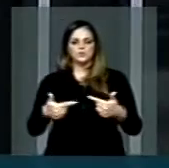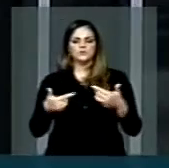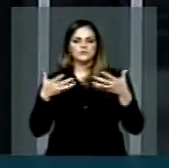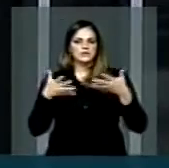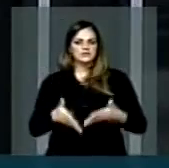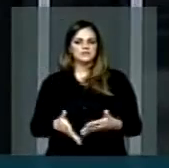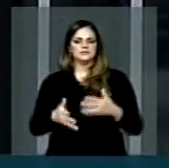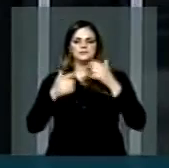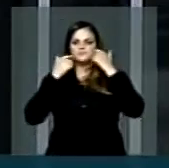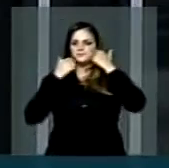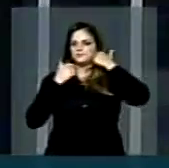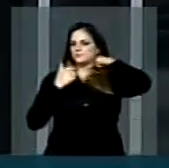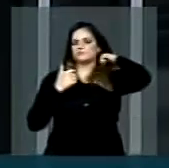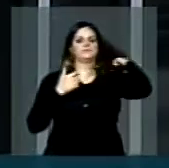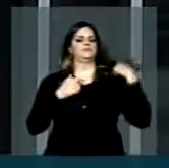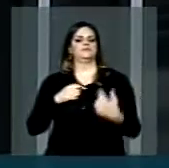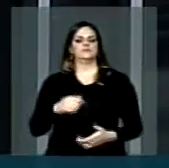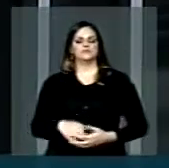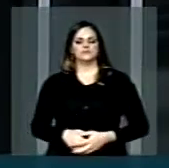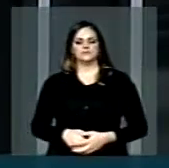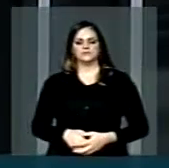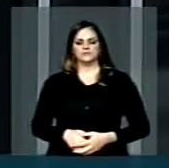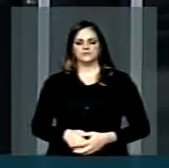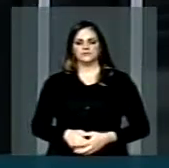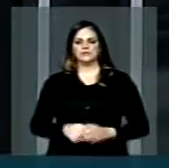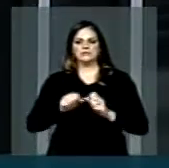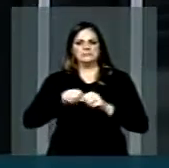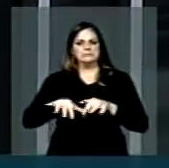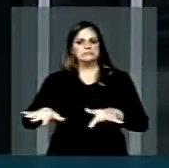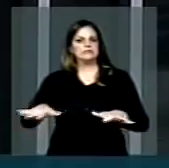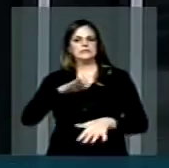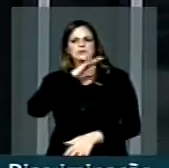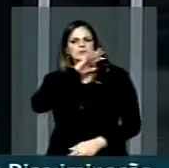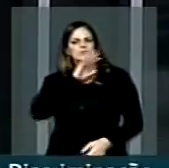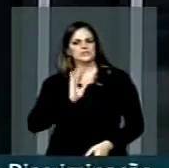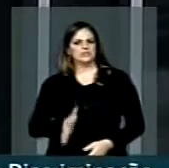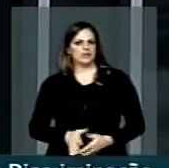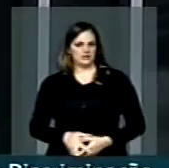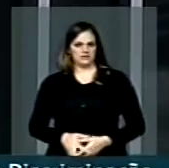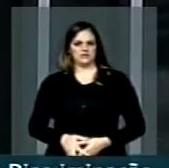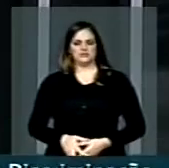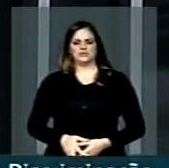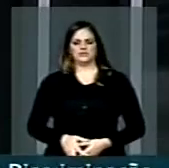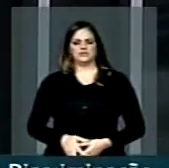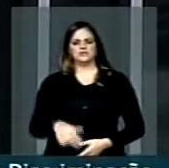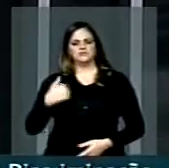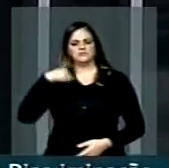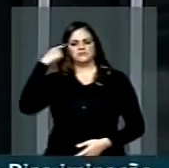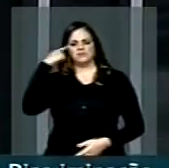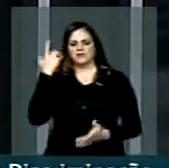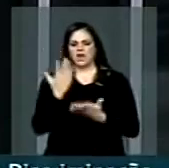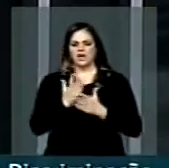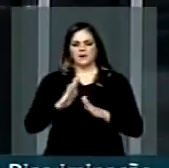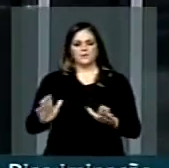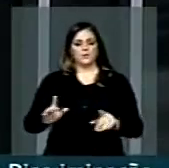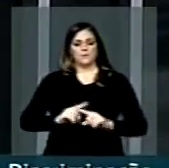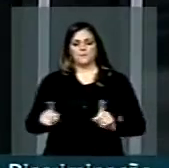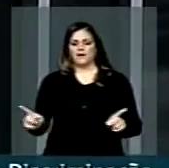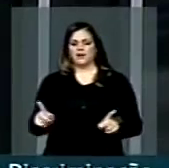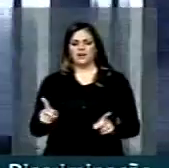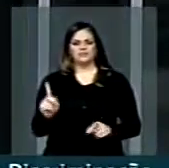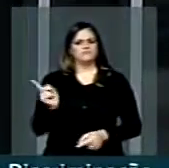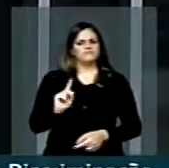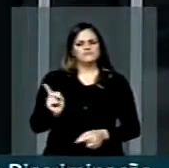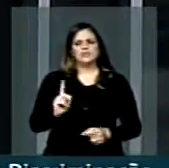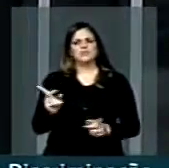racial. Chaga que nós pensamos vir a ser extirpada, mas que cada vez mais